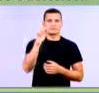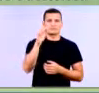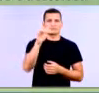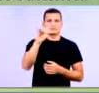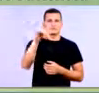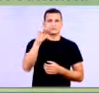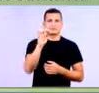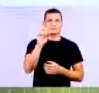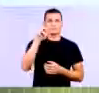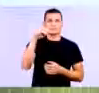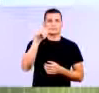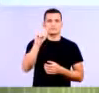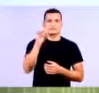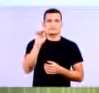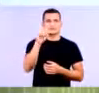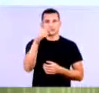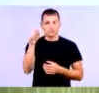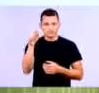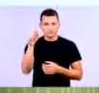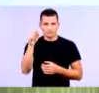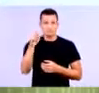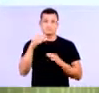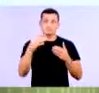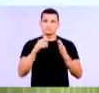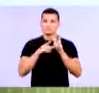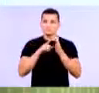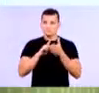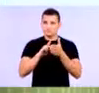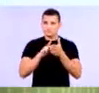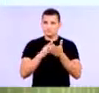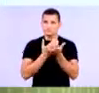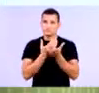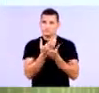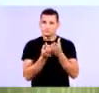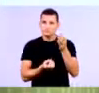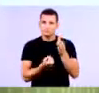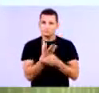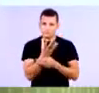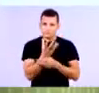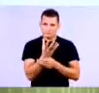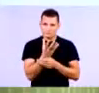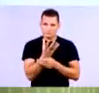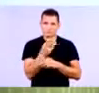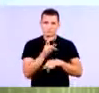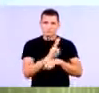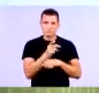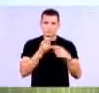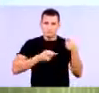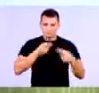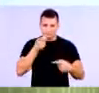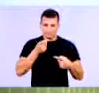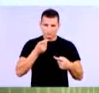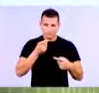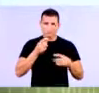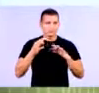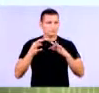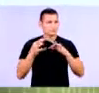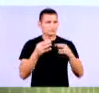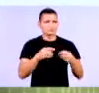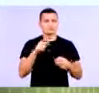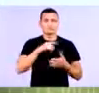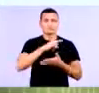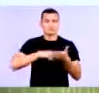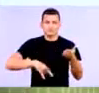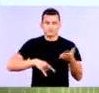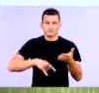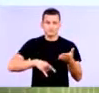começa a criação, né, de uma política de segurança, tudo é documentado. Então, uma vez que você faça o levantamento,